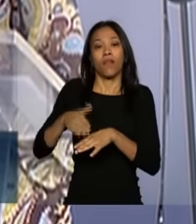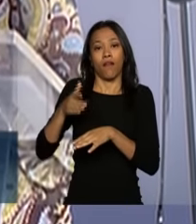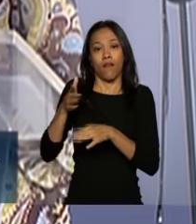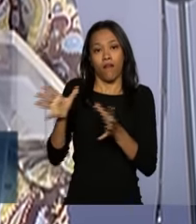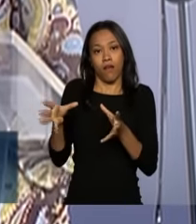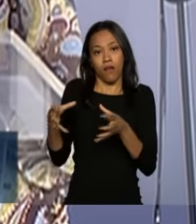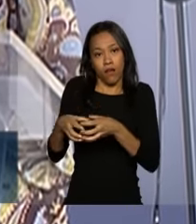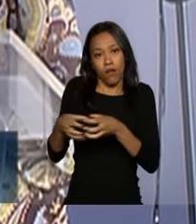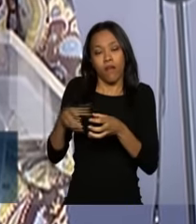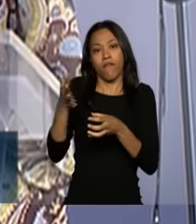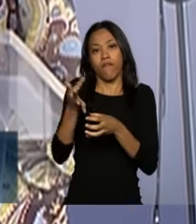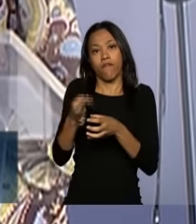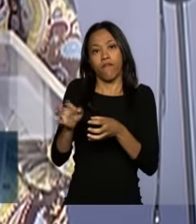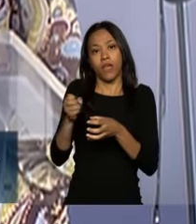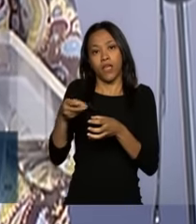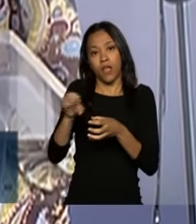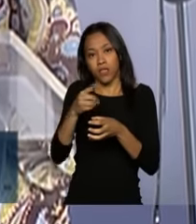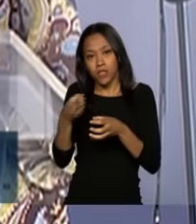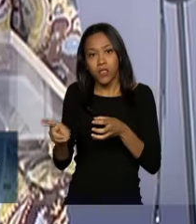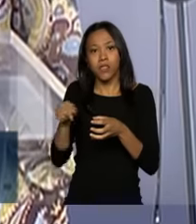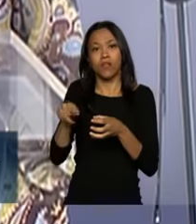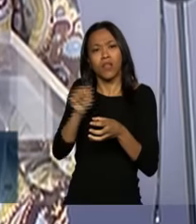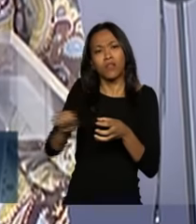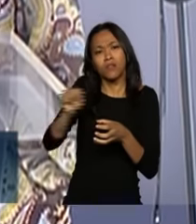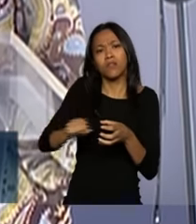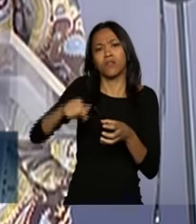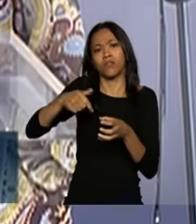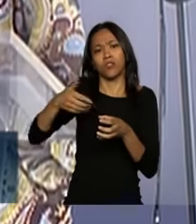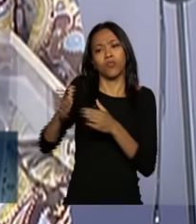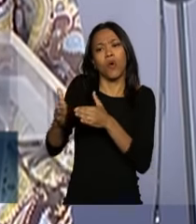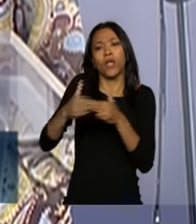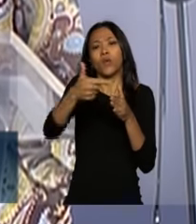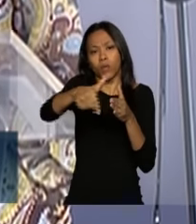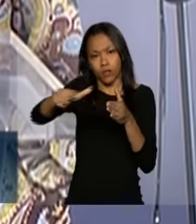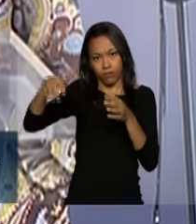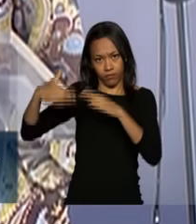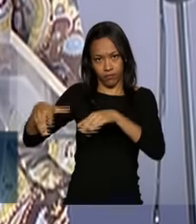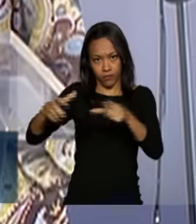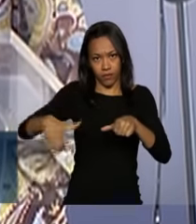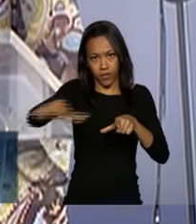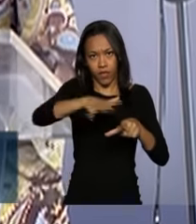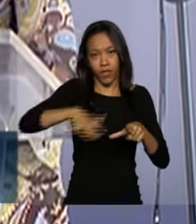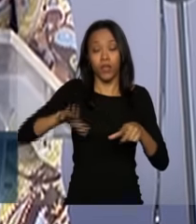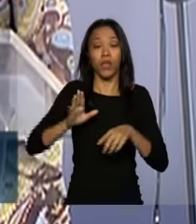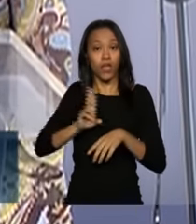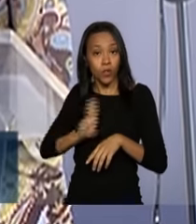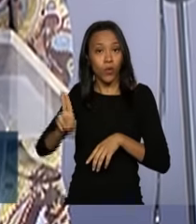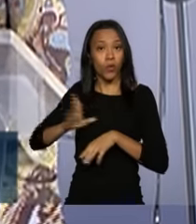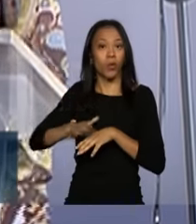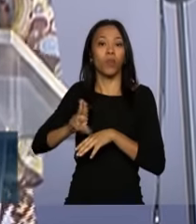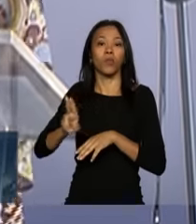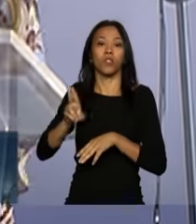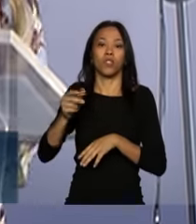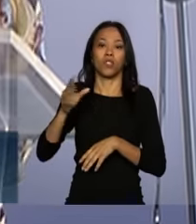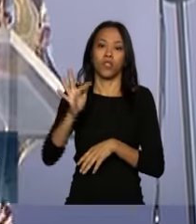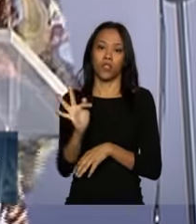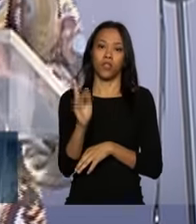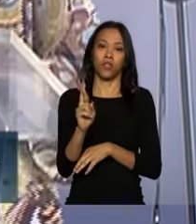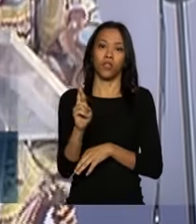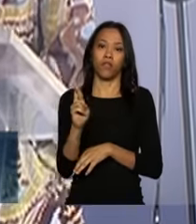Moradores e Entidades Afins de Juazeiro, o Francisco de Souza.